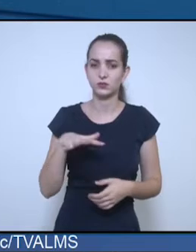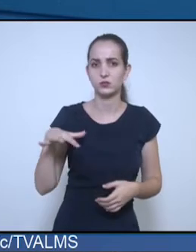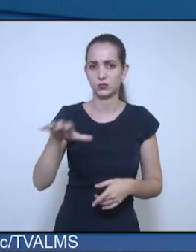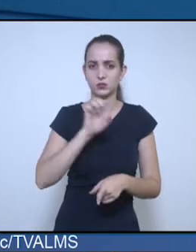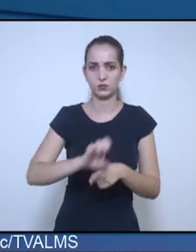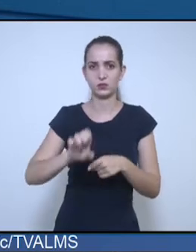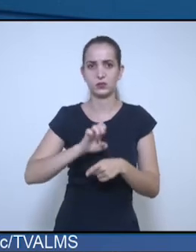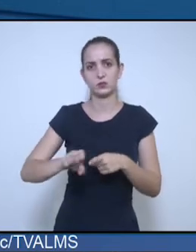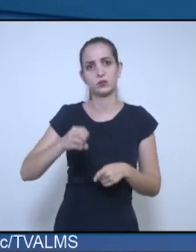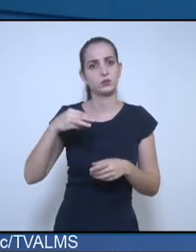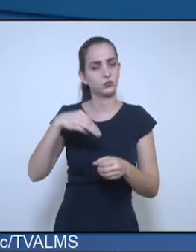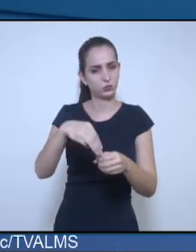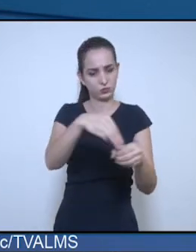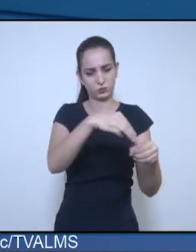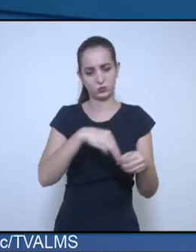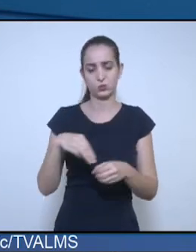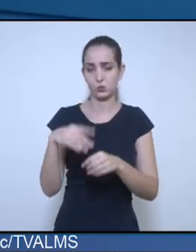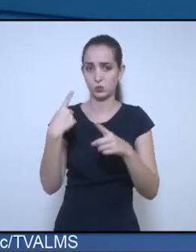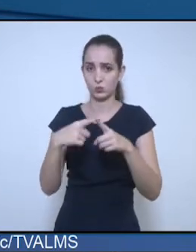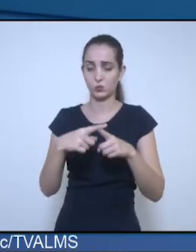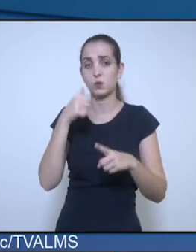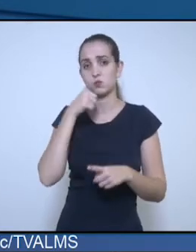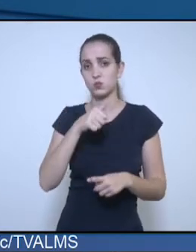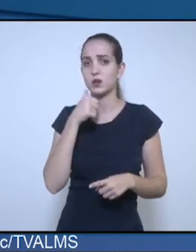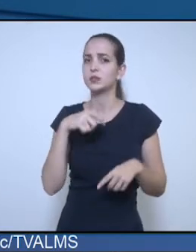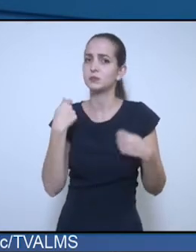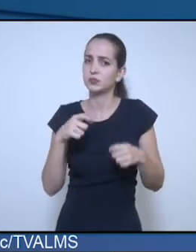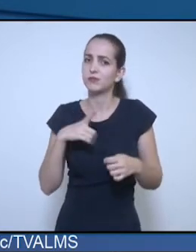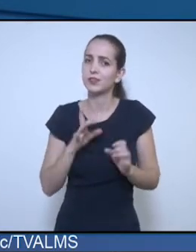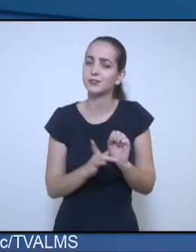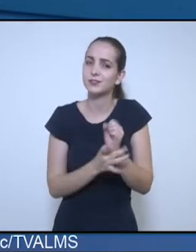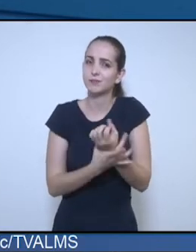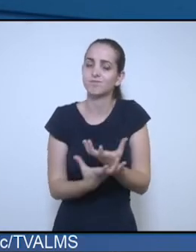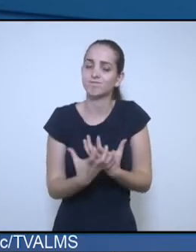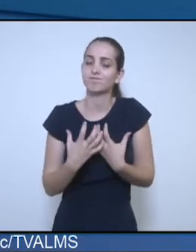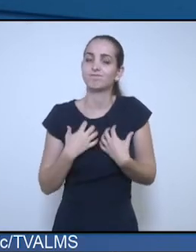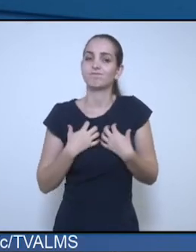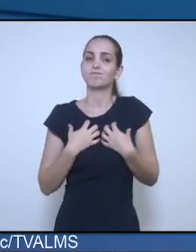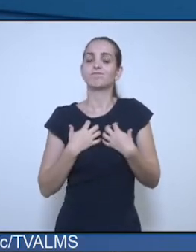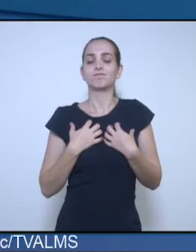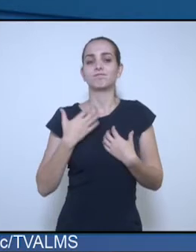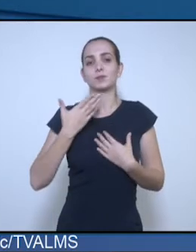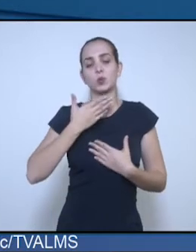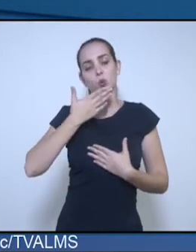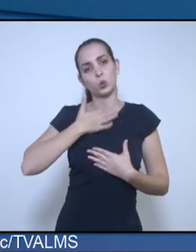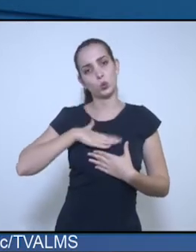do Estado e dos municípios, para que a mulher possa se sentir abrigada e possa se sentir também